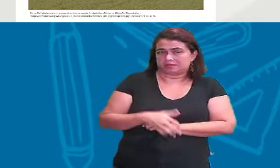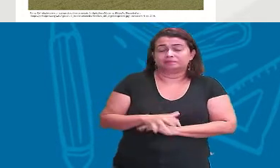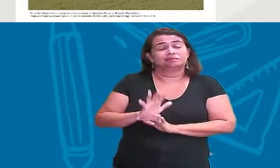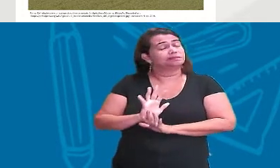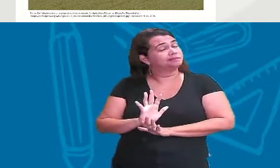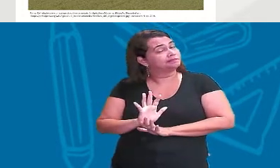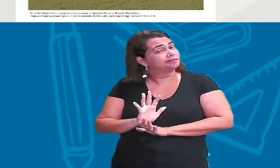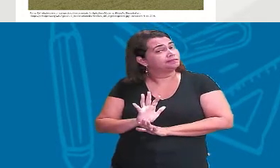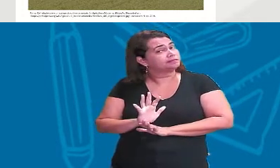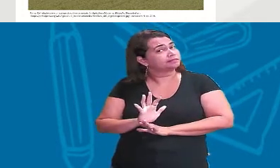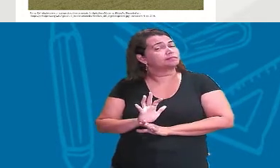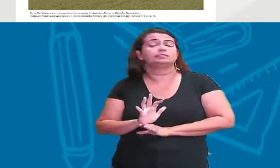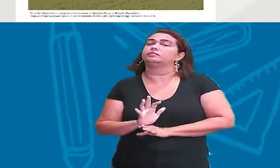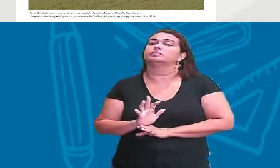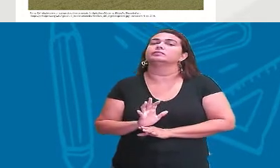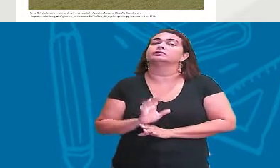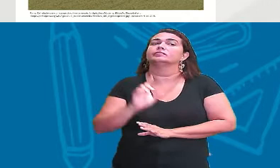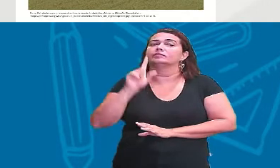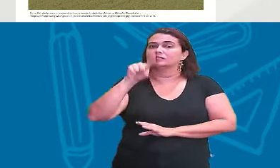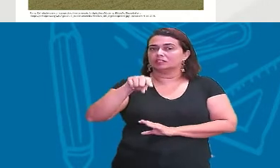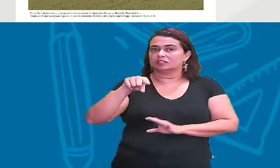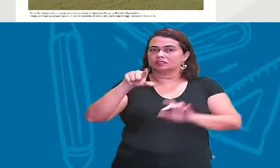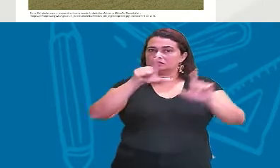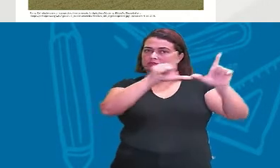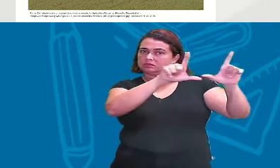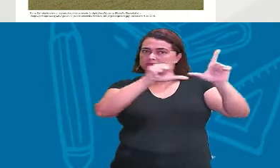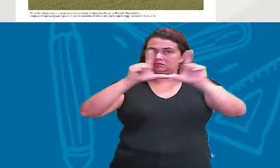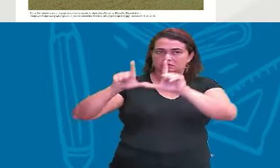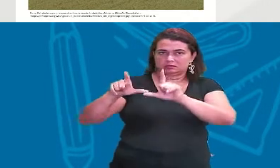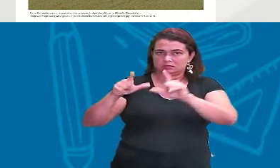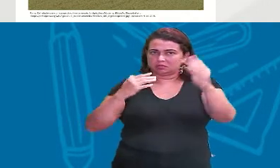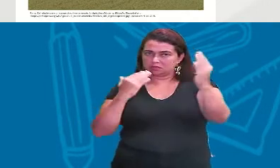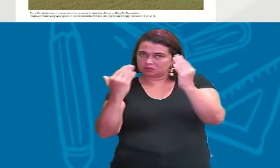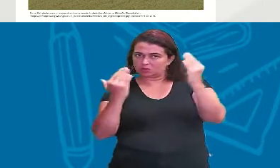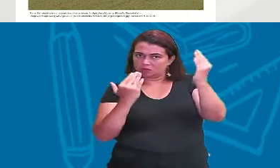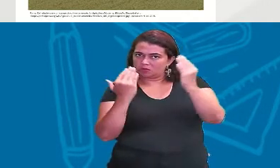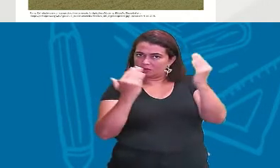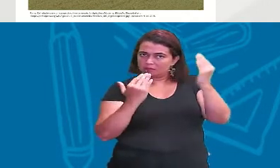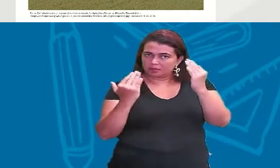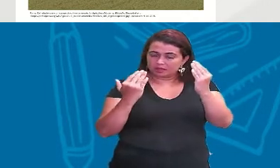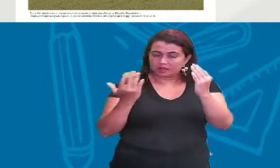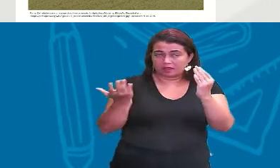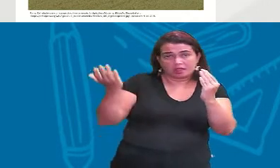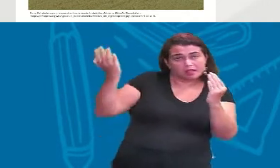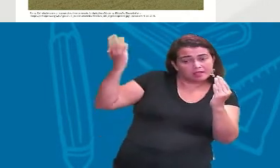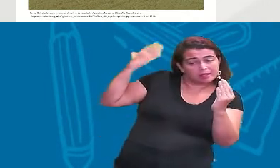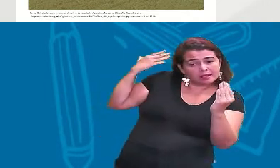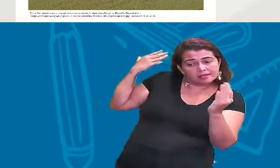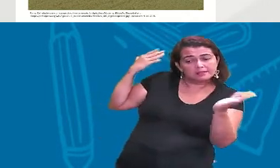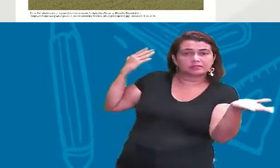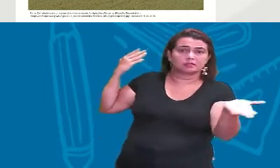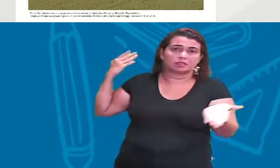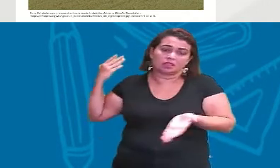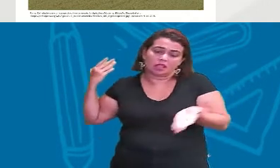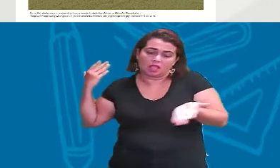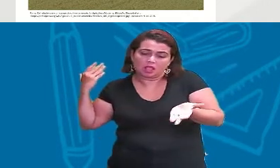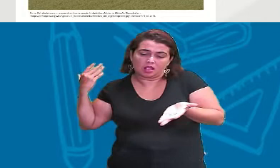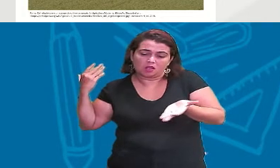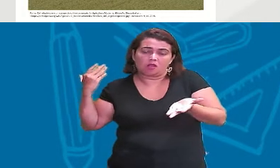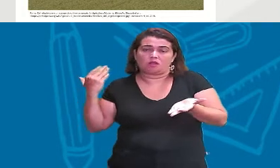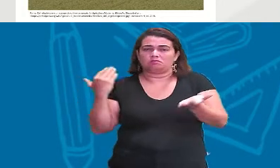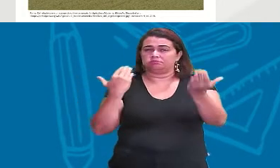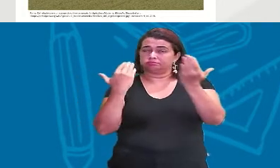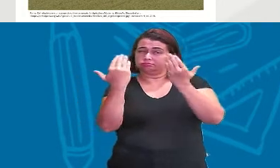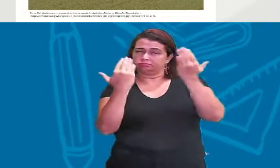enfim, essa aí é as paisagens que a gente pode comparar do antes com o agora, tá